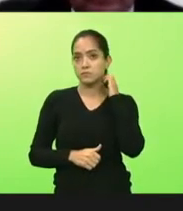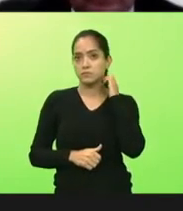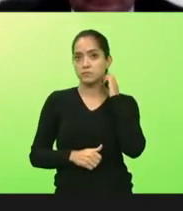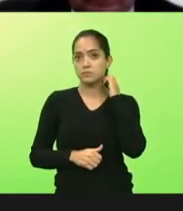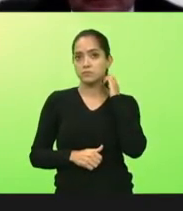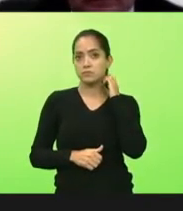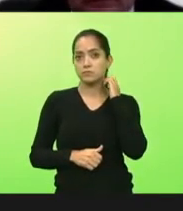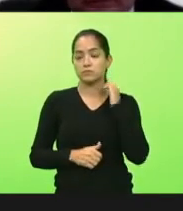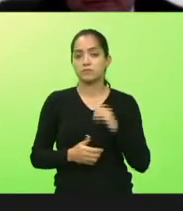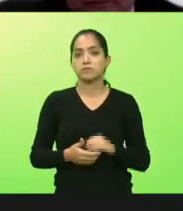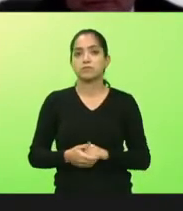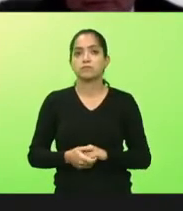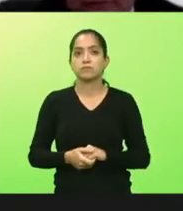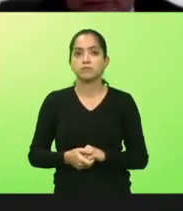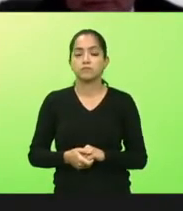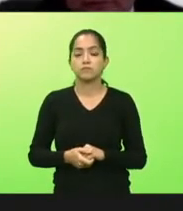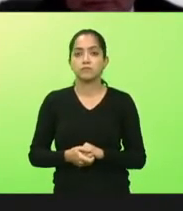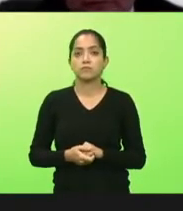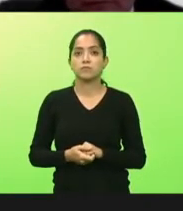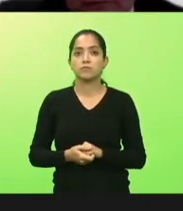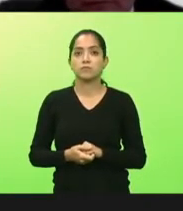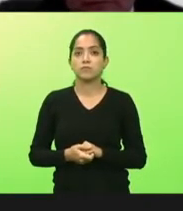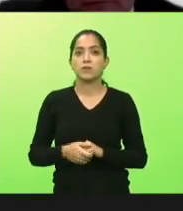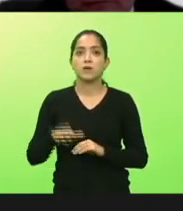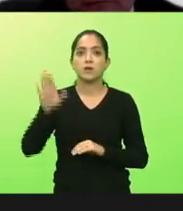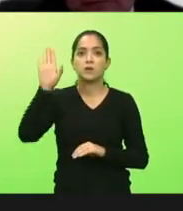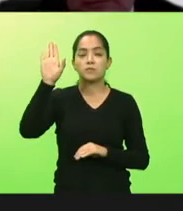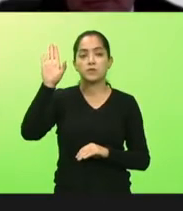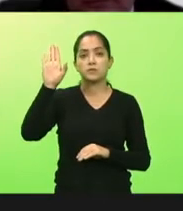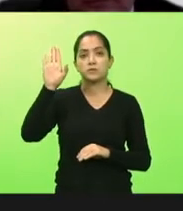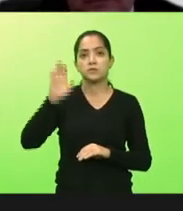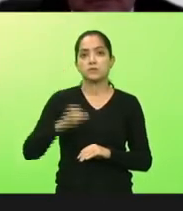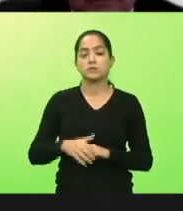Presidente, só pela ordem, por gentileza.